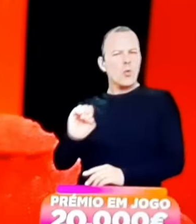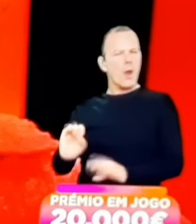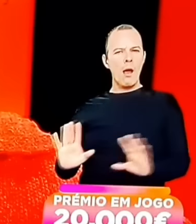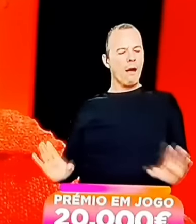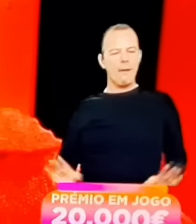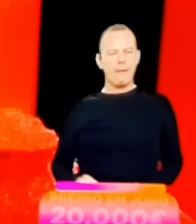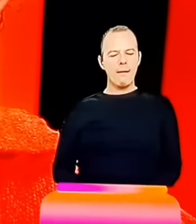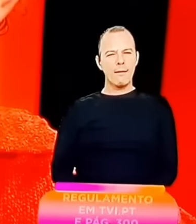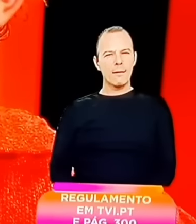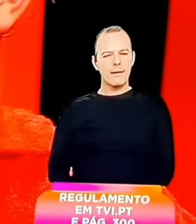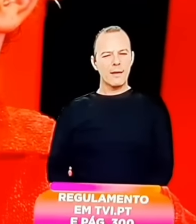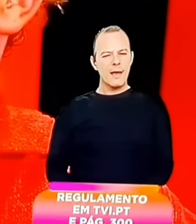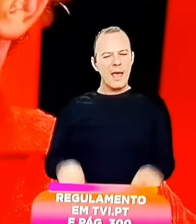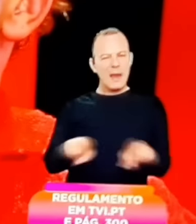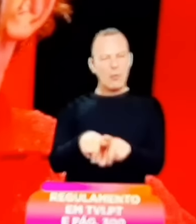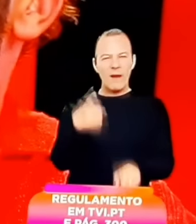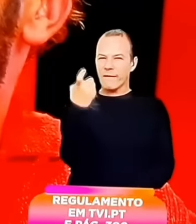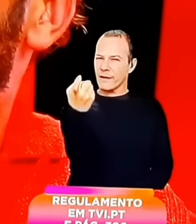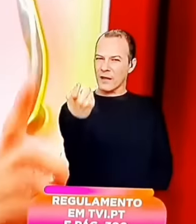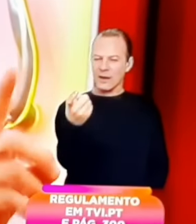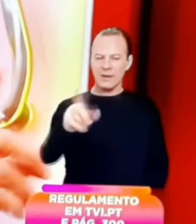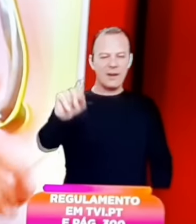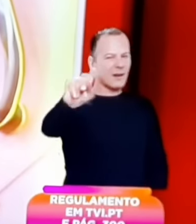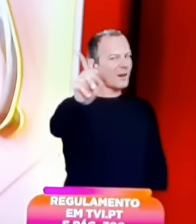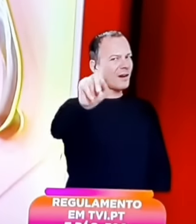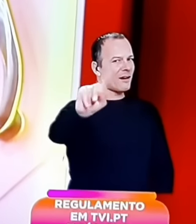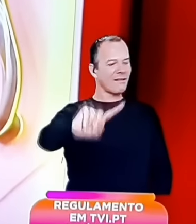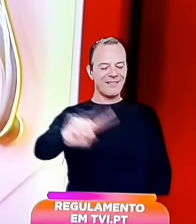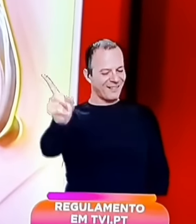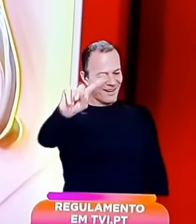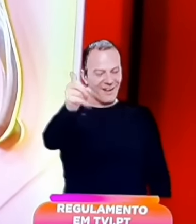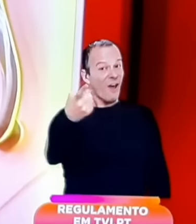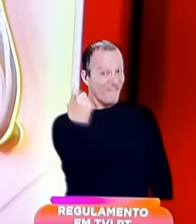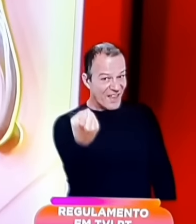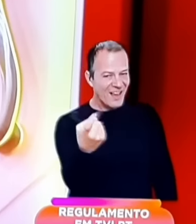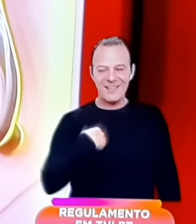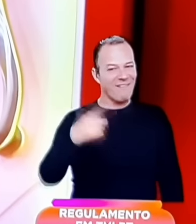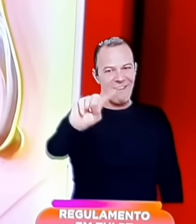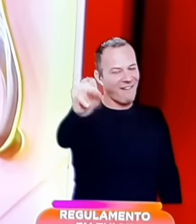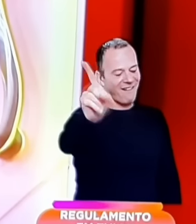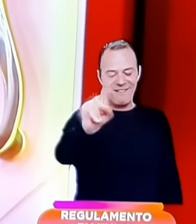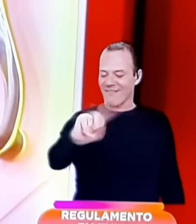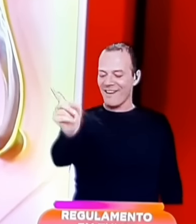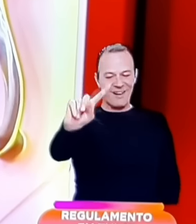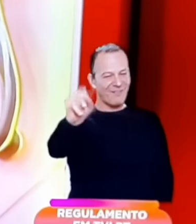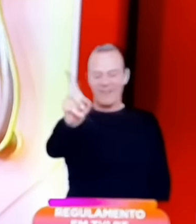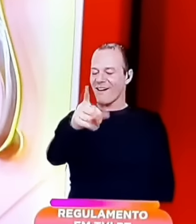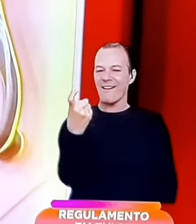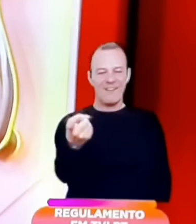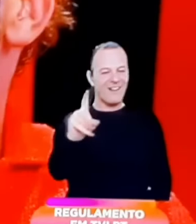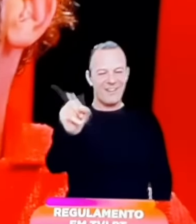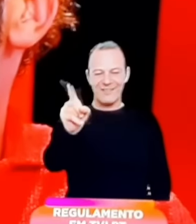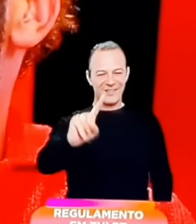se foi no sentido de vingança. Só para terminar. No sentido de vingança por ele não ganhar um vibrado.